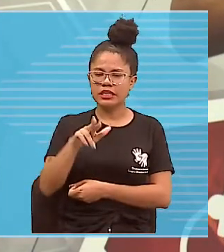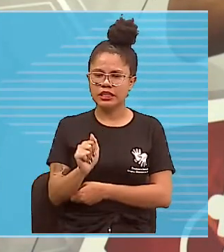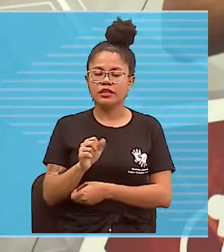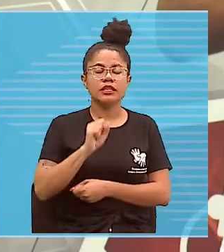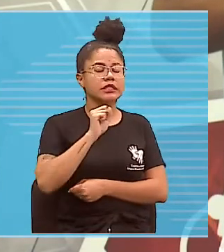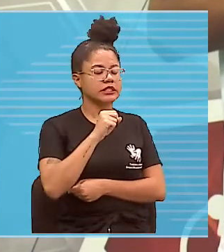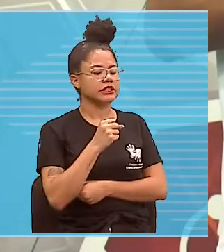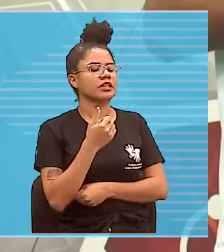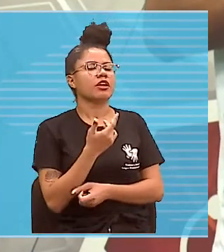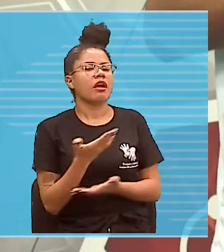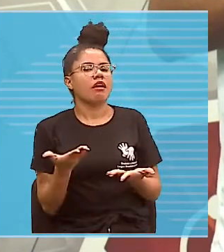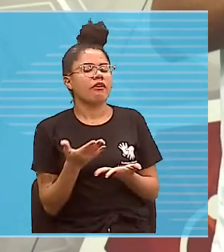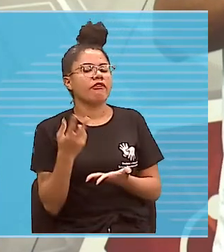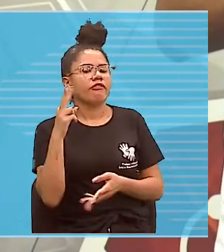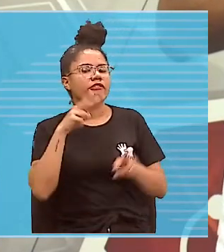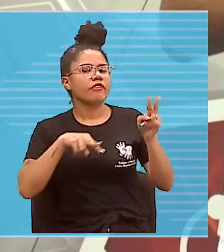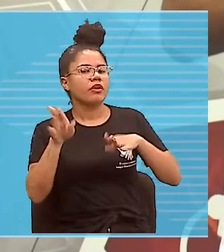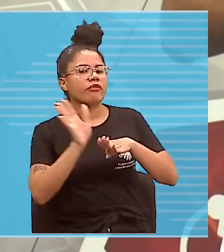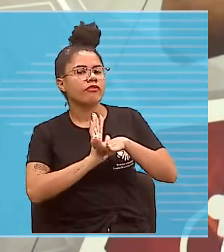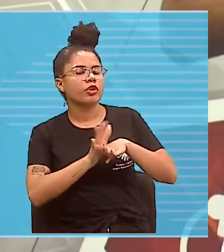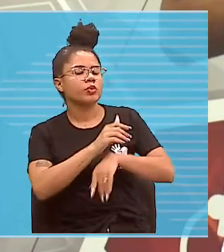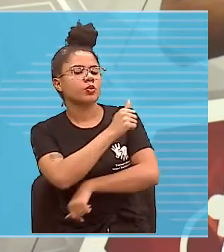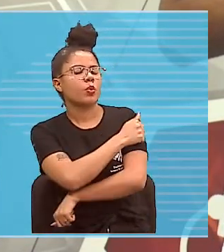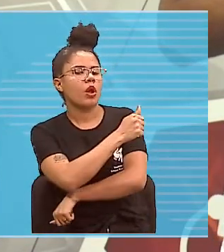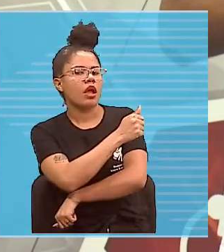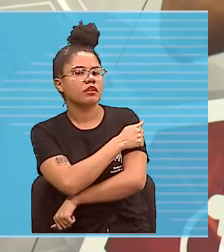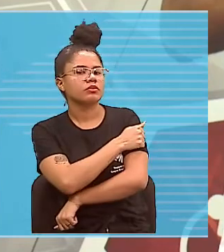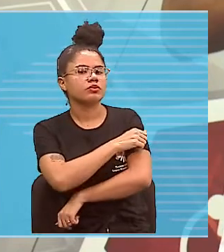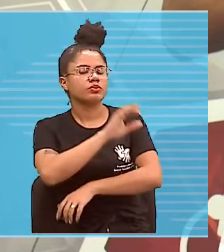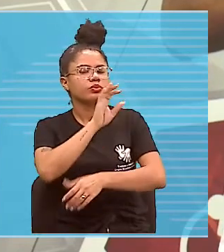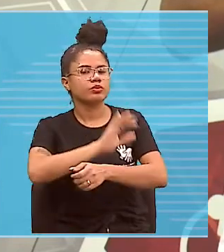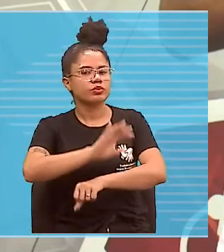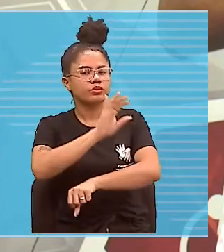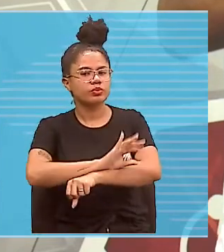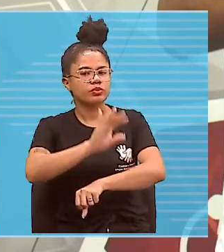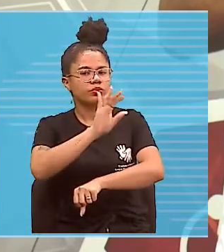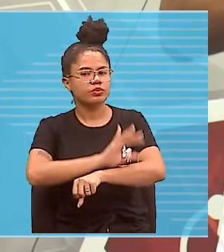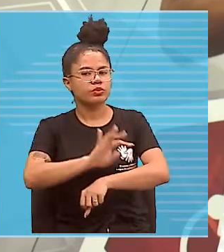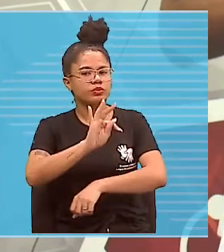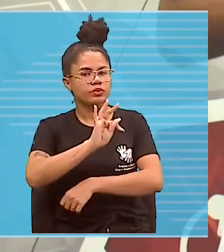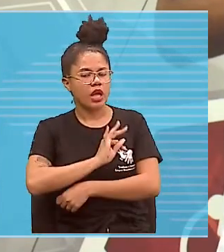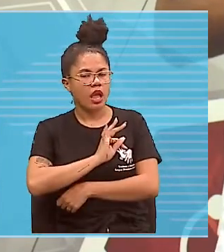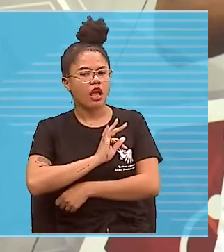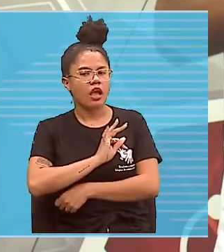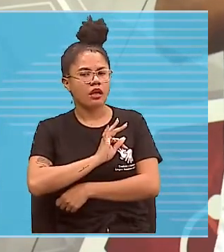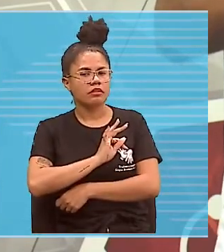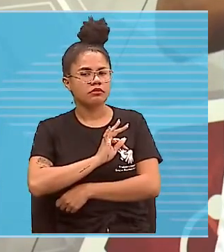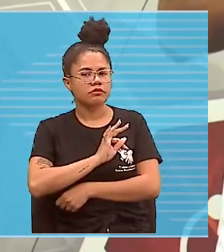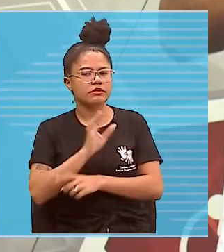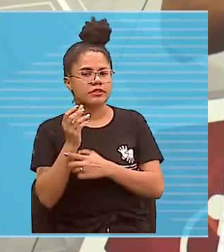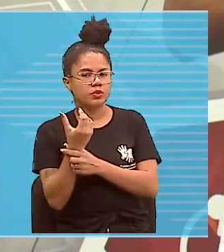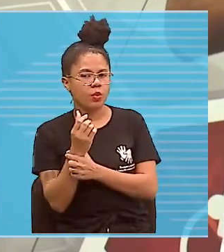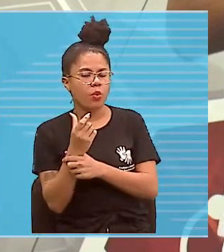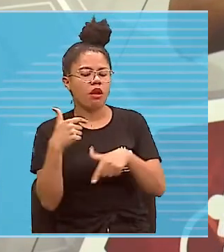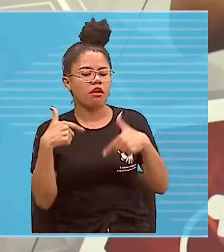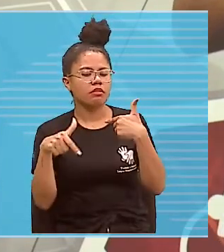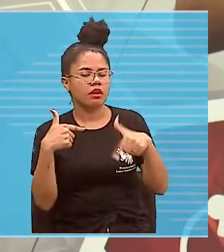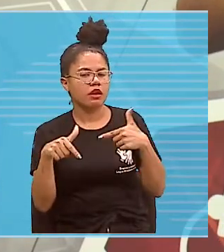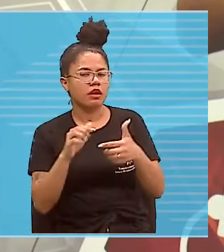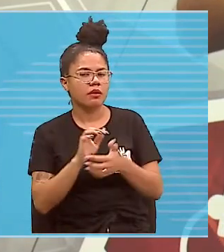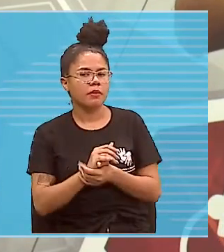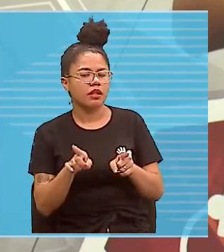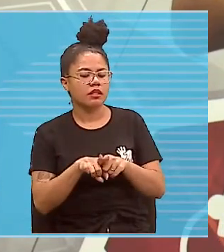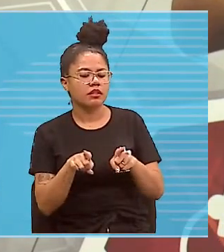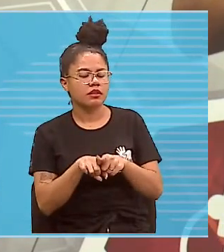o aluno do primeiro ano do curso técnico de segurança do trabalho, do 7 Lucinete Santana, paulistana, acompanhado